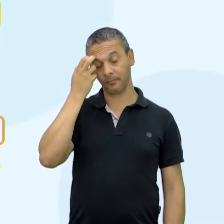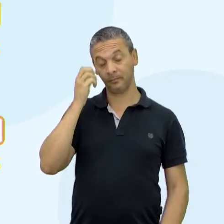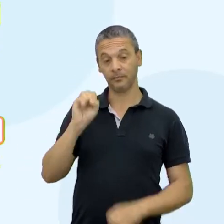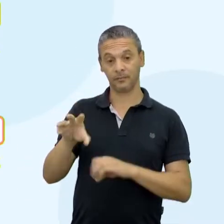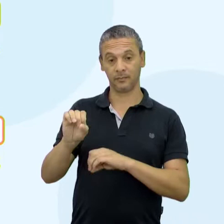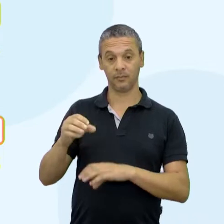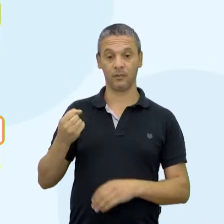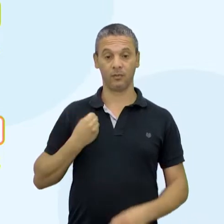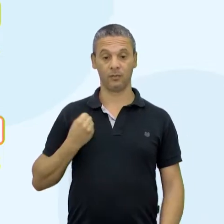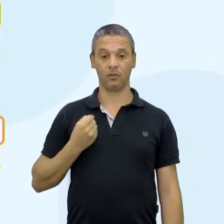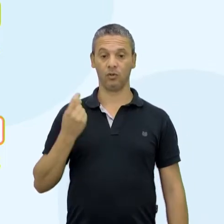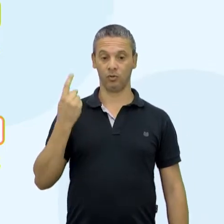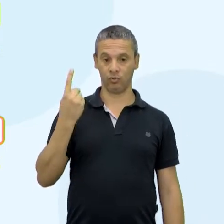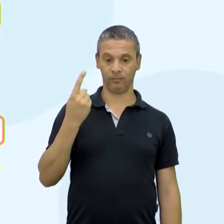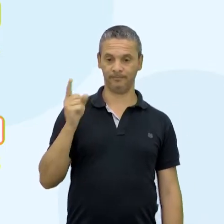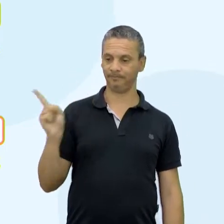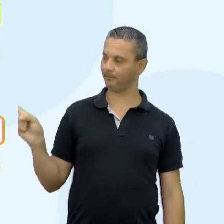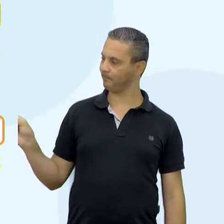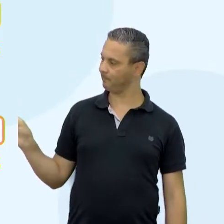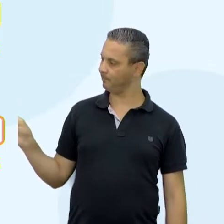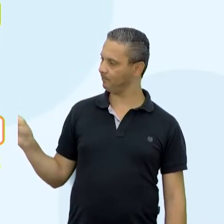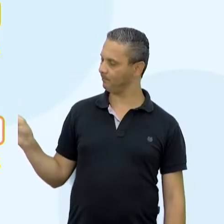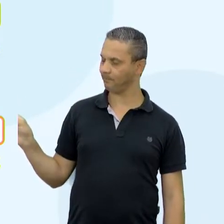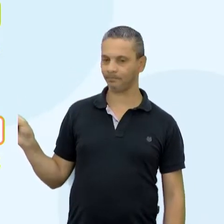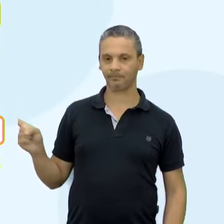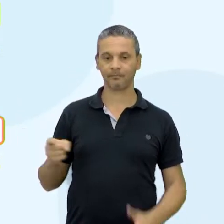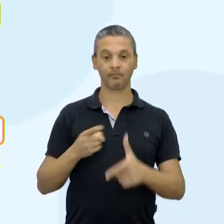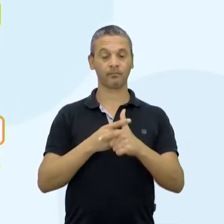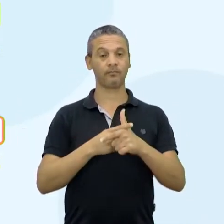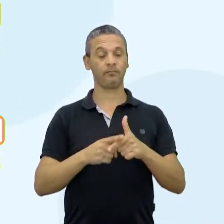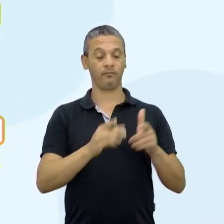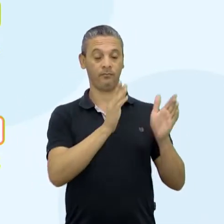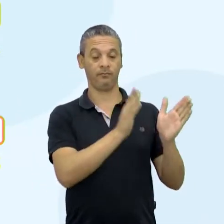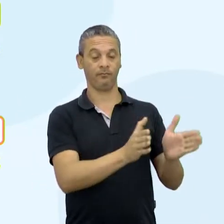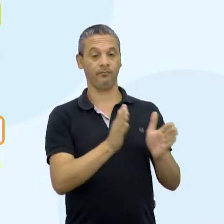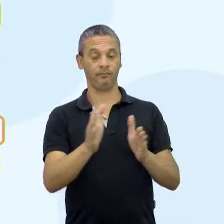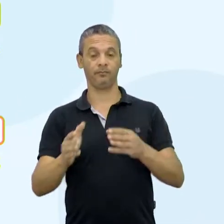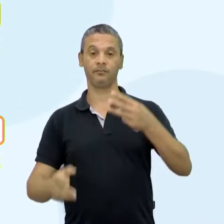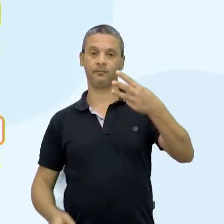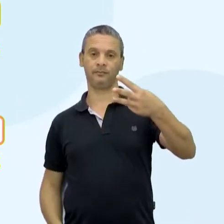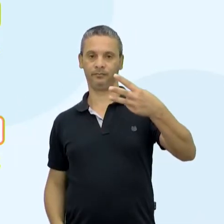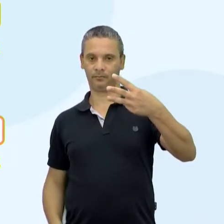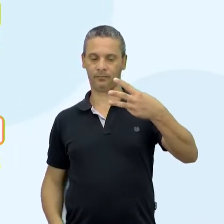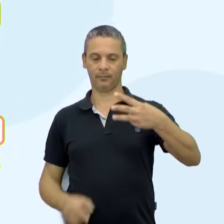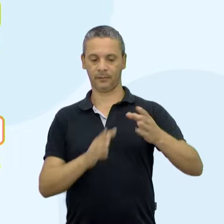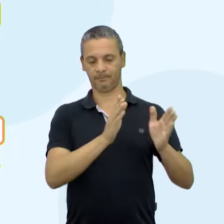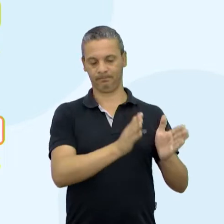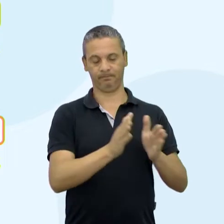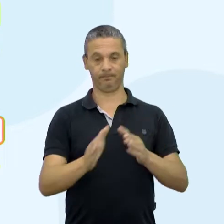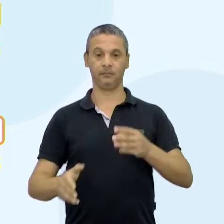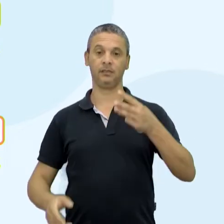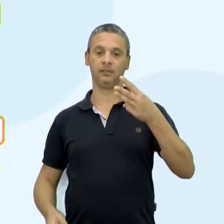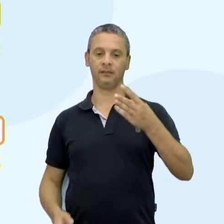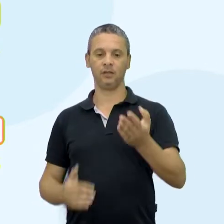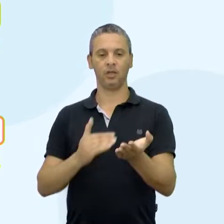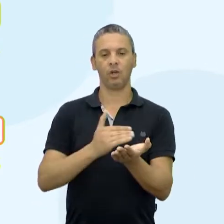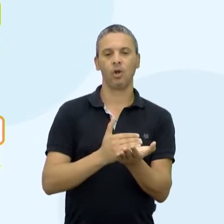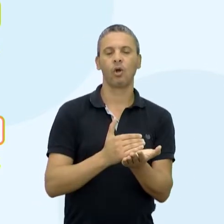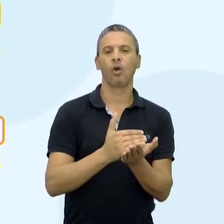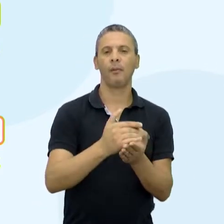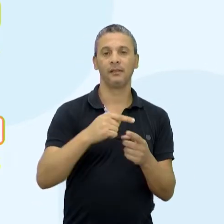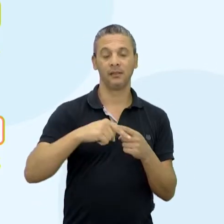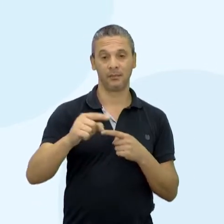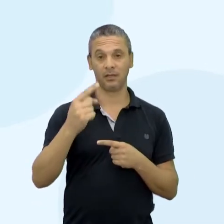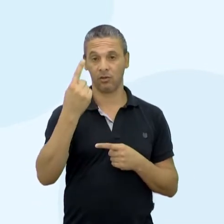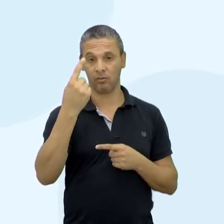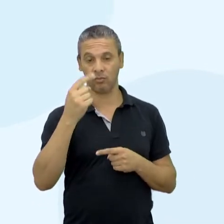na atividade 1, ele é dividido em 3 etapas. A etapa introdução, semana